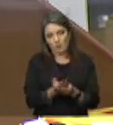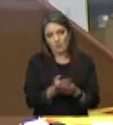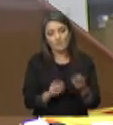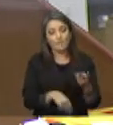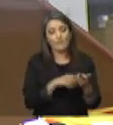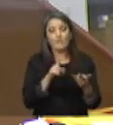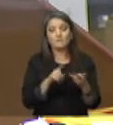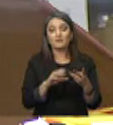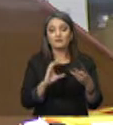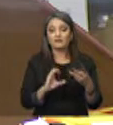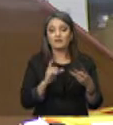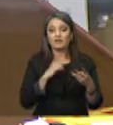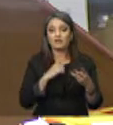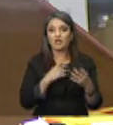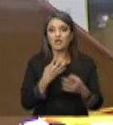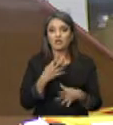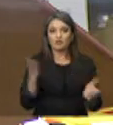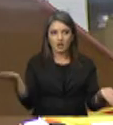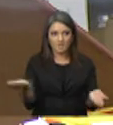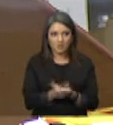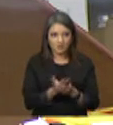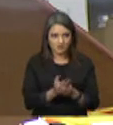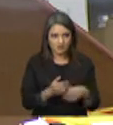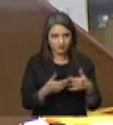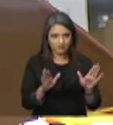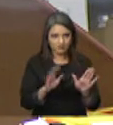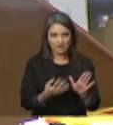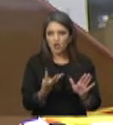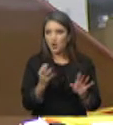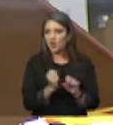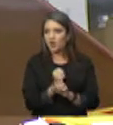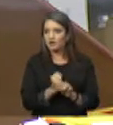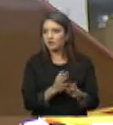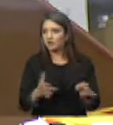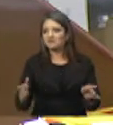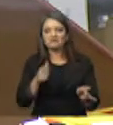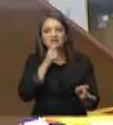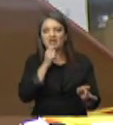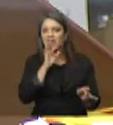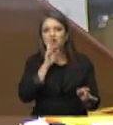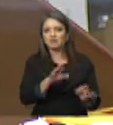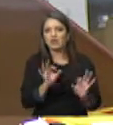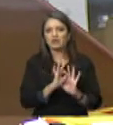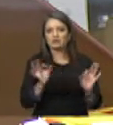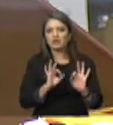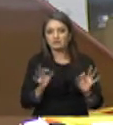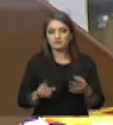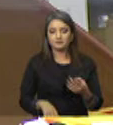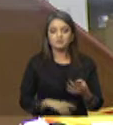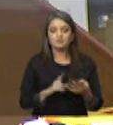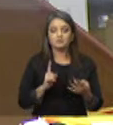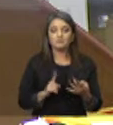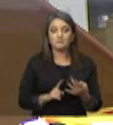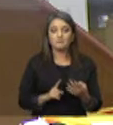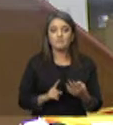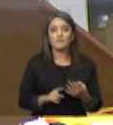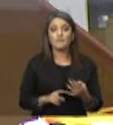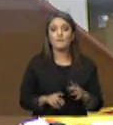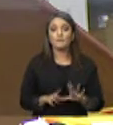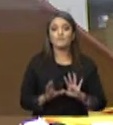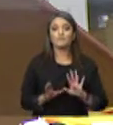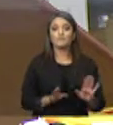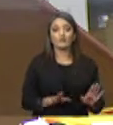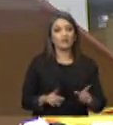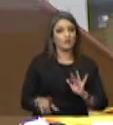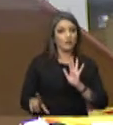tiver transcorrido quatro anos depois de ajuizada a ação sem a publicação de nenhum pronunciamento judicial condenatória confirmatório de Condenação estão